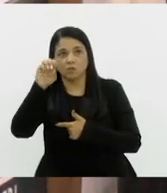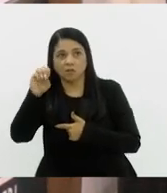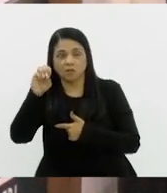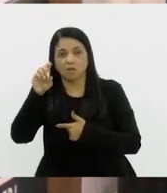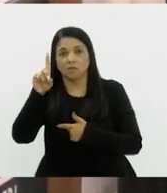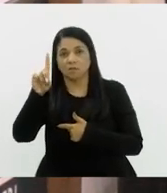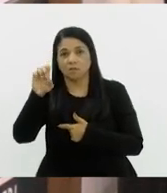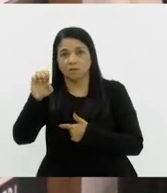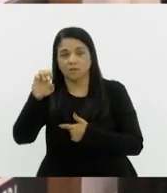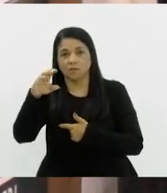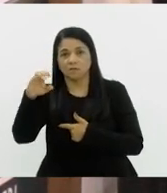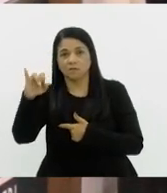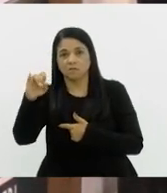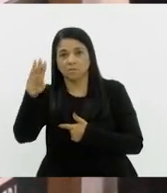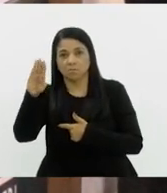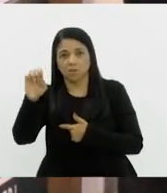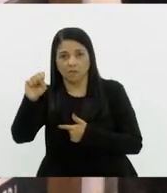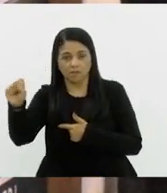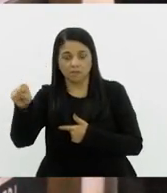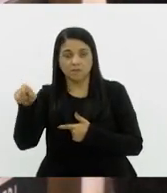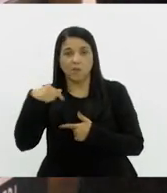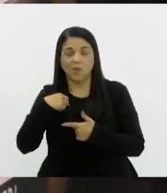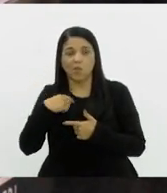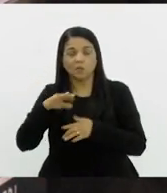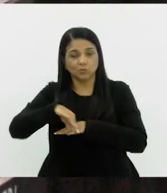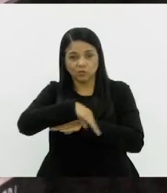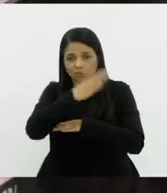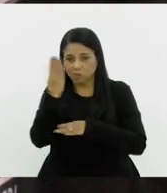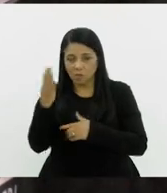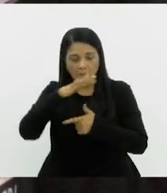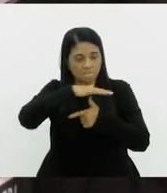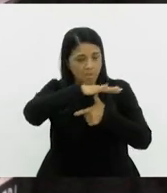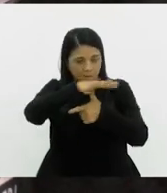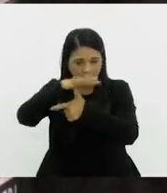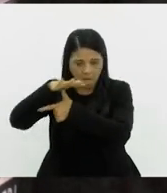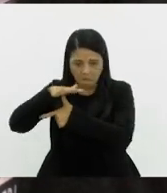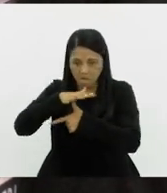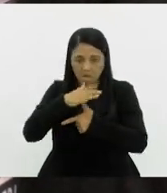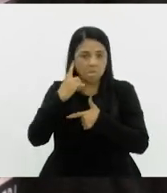eu passo o dia inteiro sendo bombardeada por esse ruído.